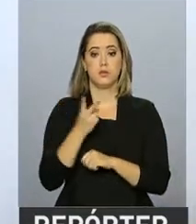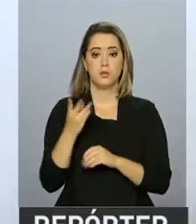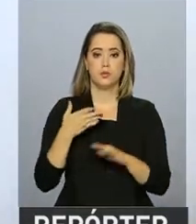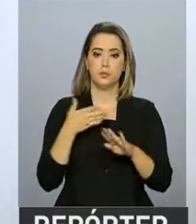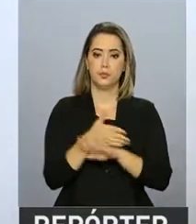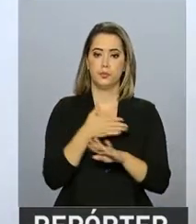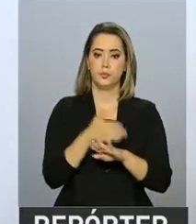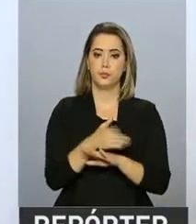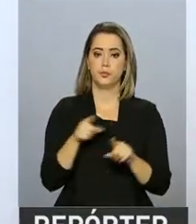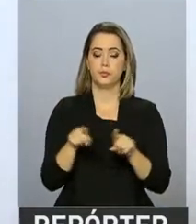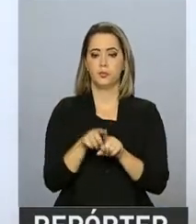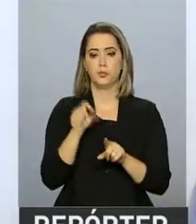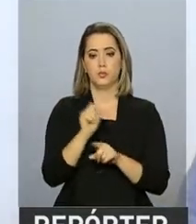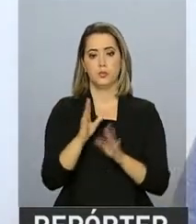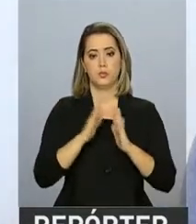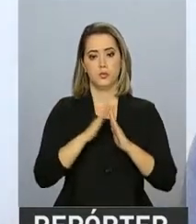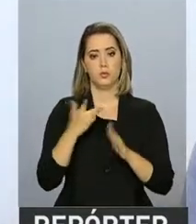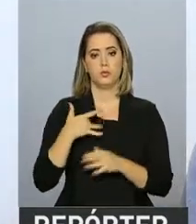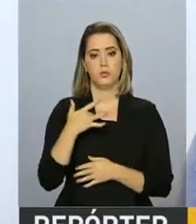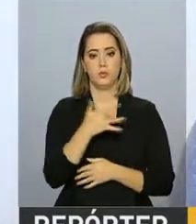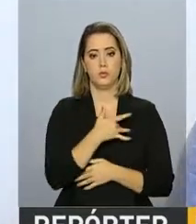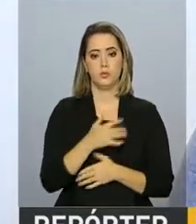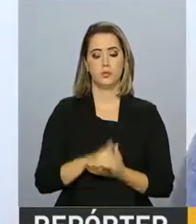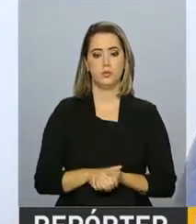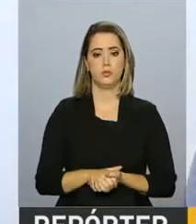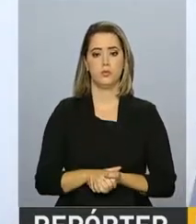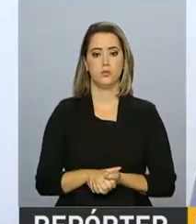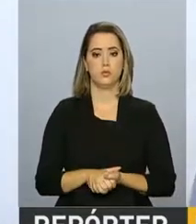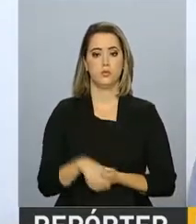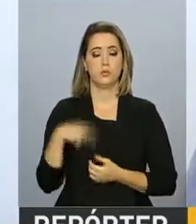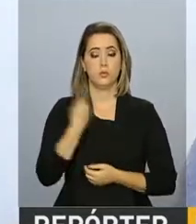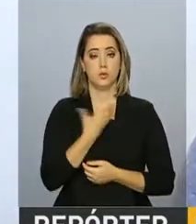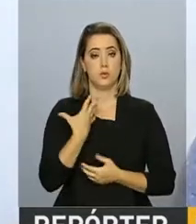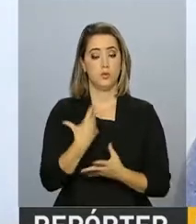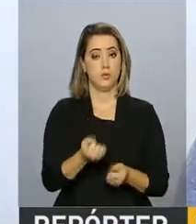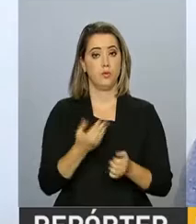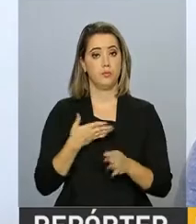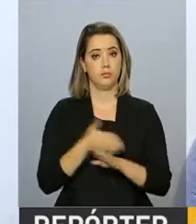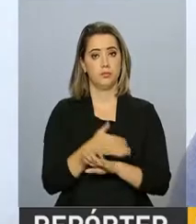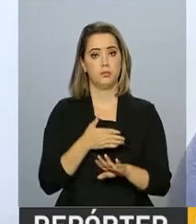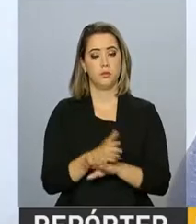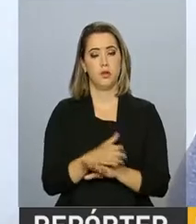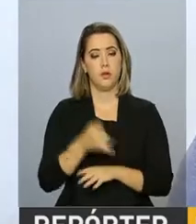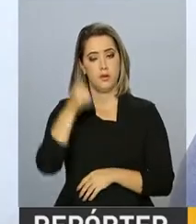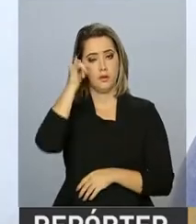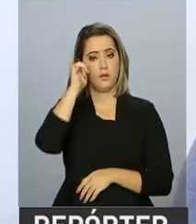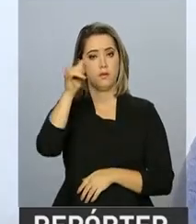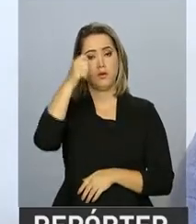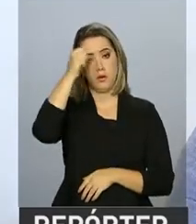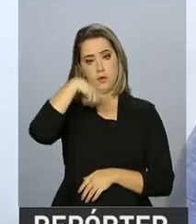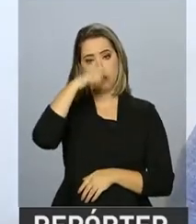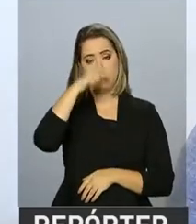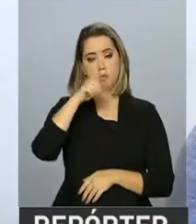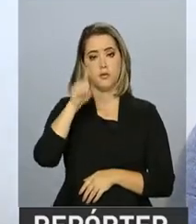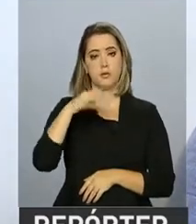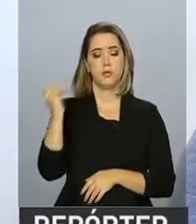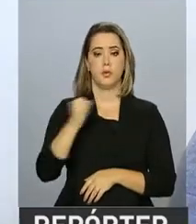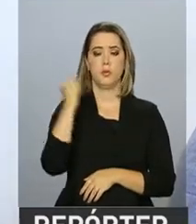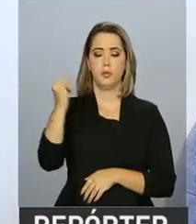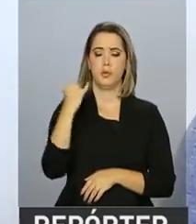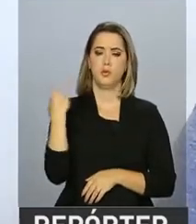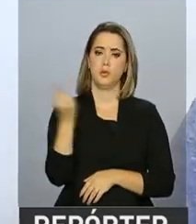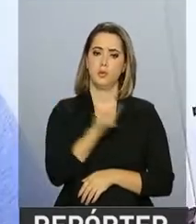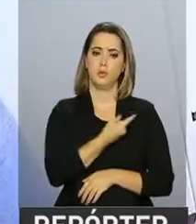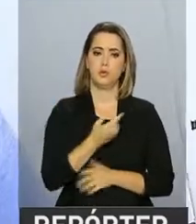correndo para o posto de saúde a gente vai ficar imunizada contra a gripe e isso é muito importante para nós né a